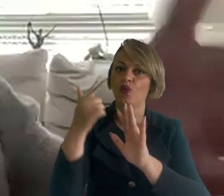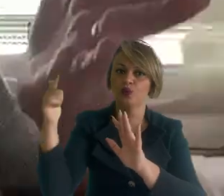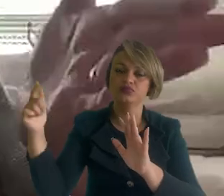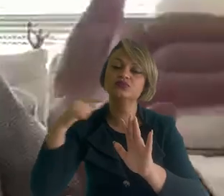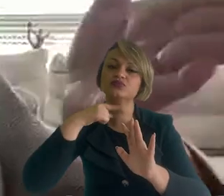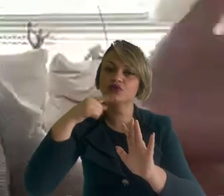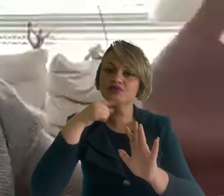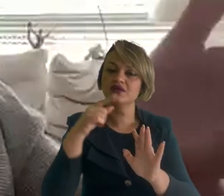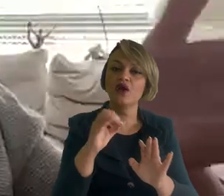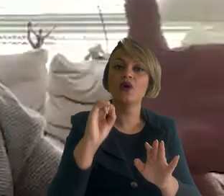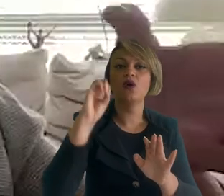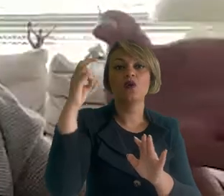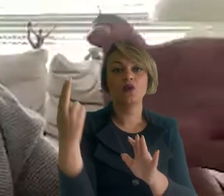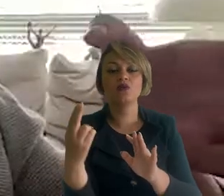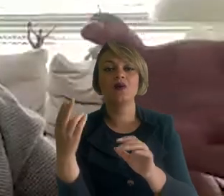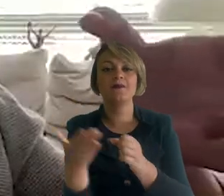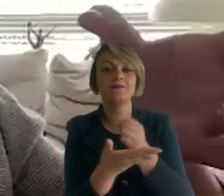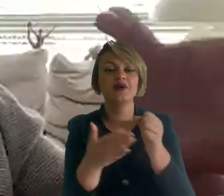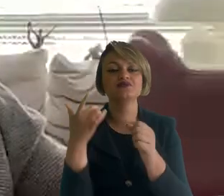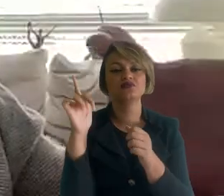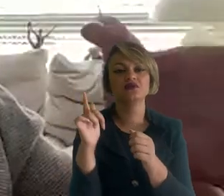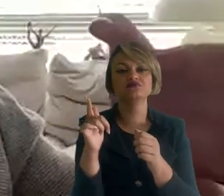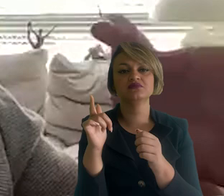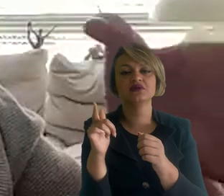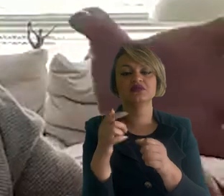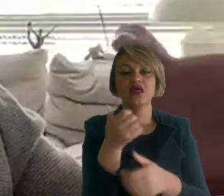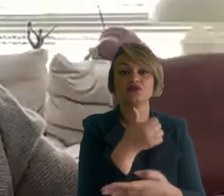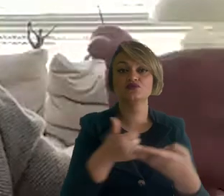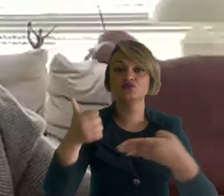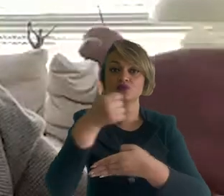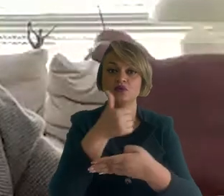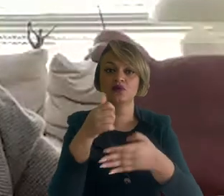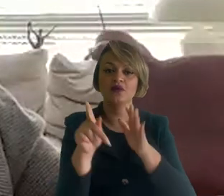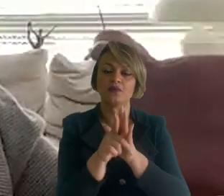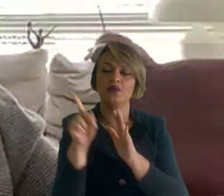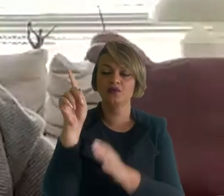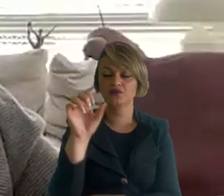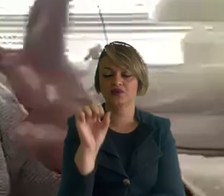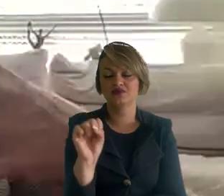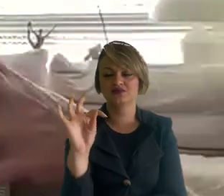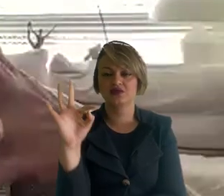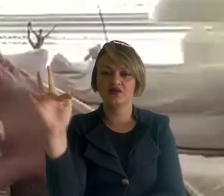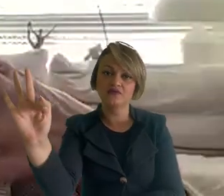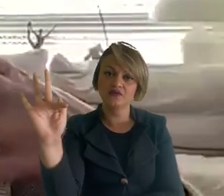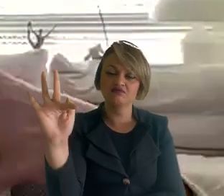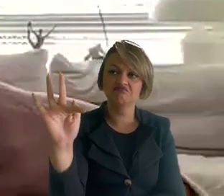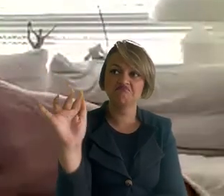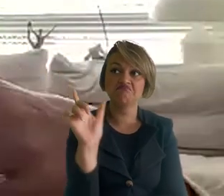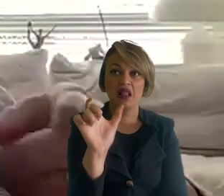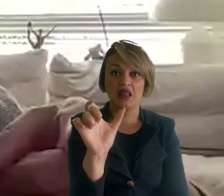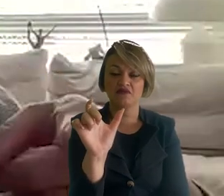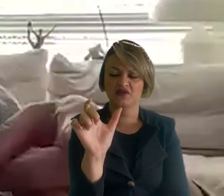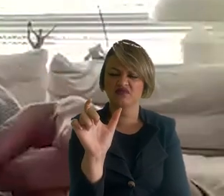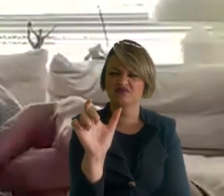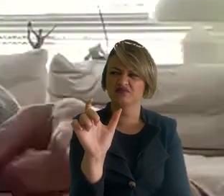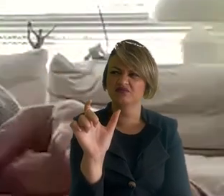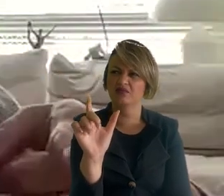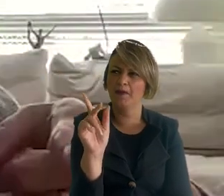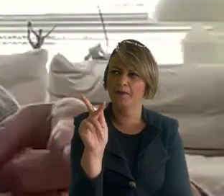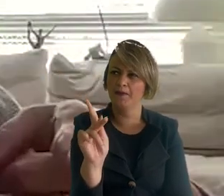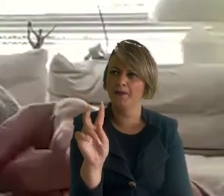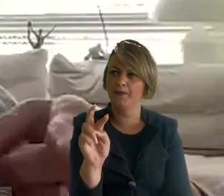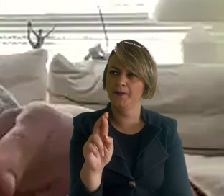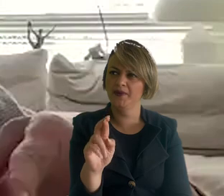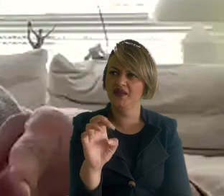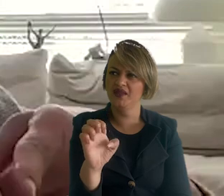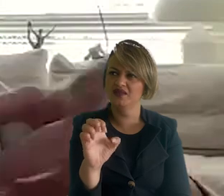ou então aquele precedente dá súmula vinculante do Supremo Tribunal Federal existe outra palavra precedente na